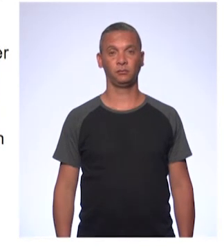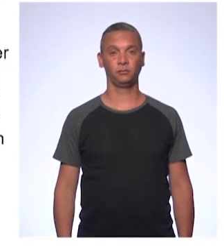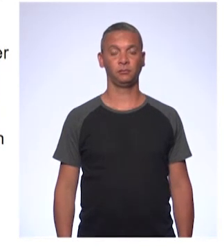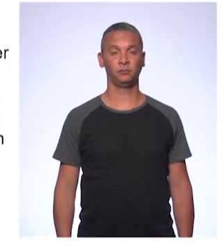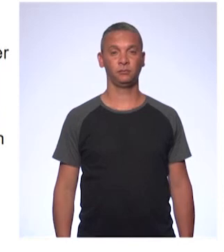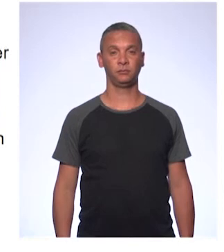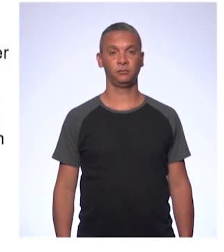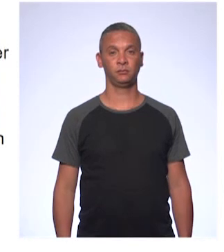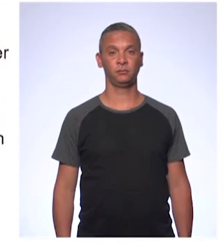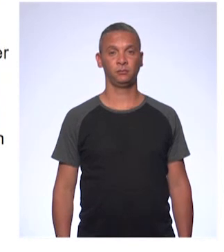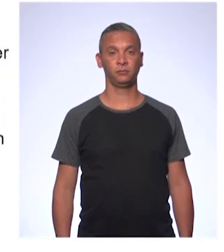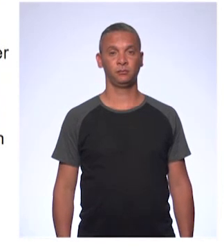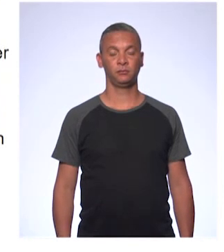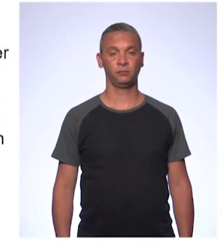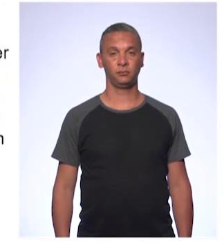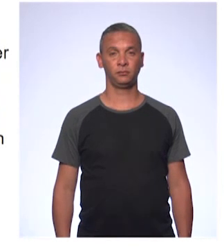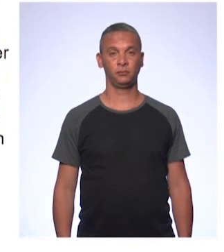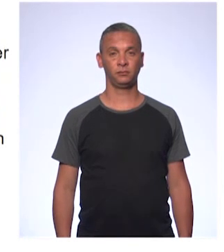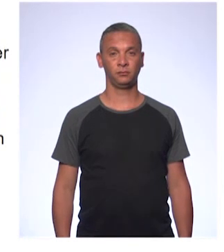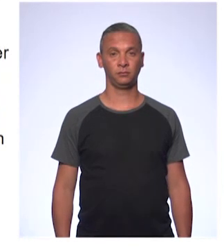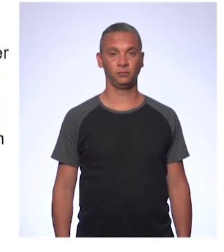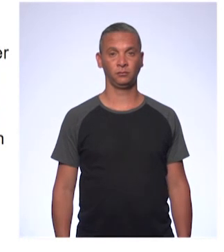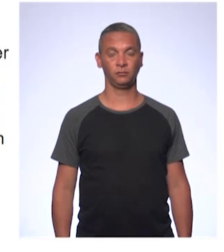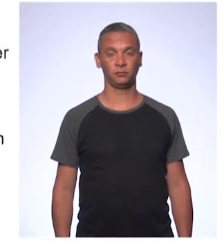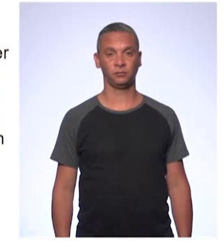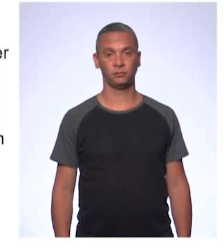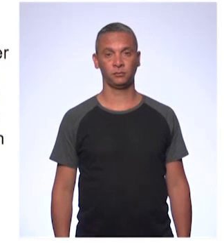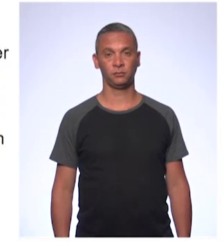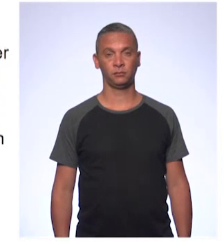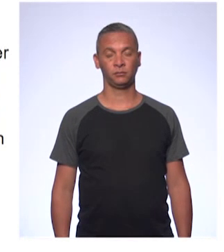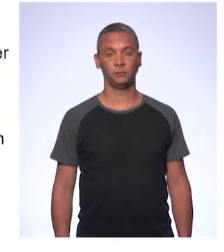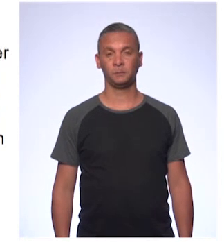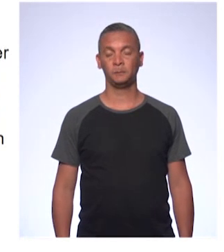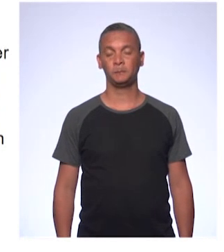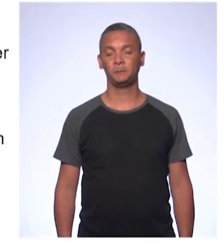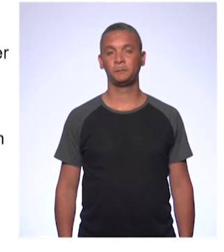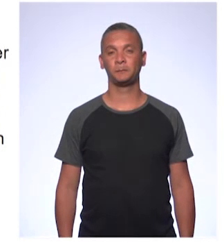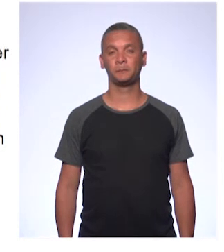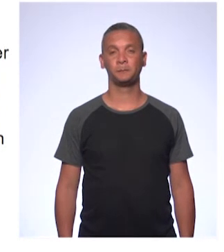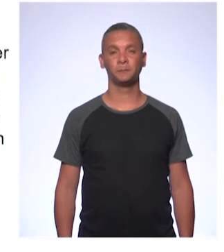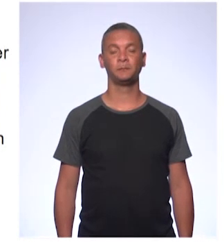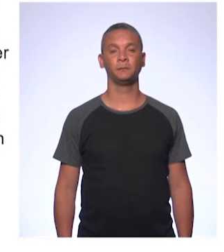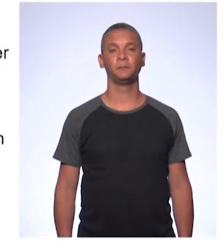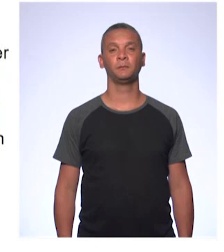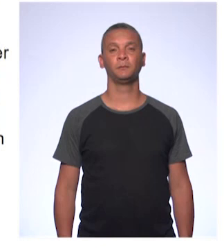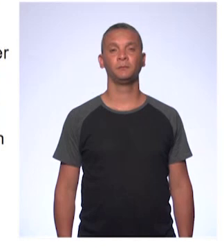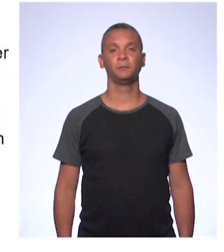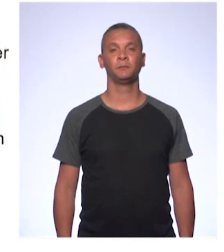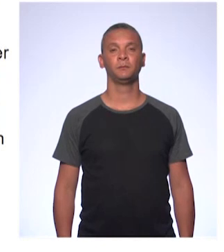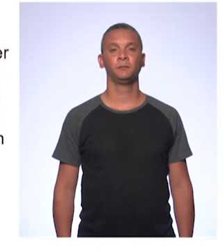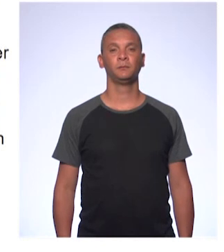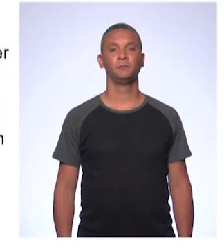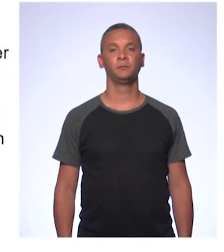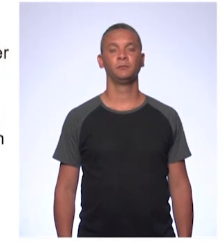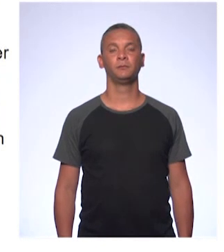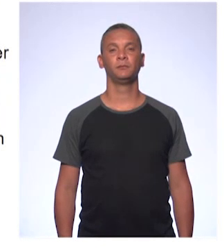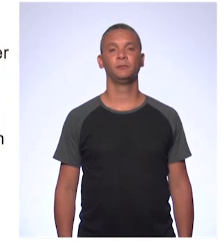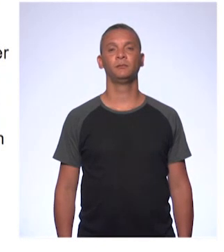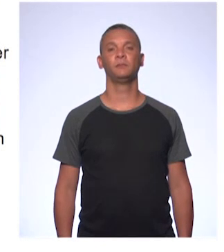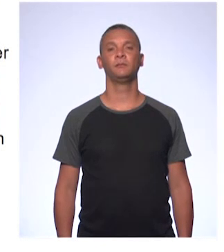Eso. Que los cumplan muy felices y esperamos que te dure porque es de buena